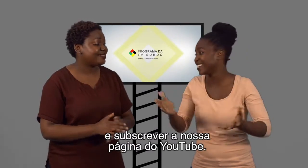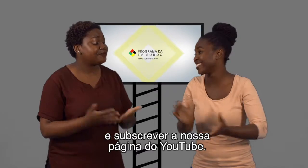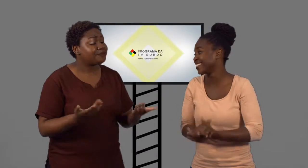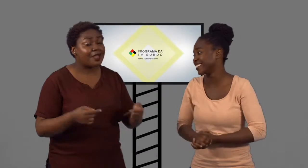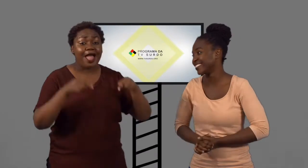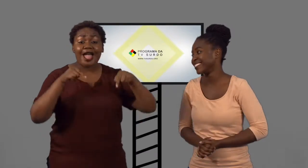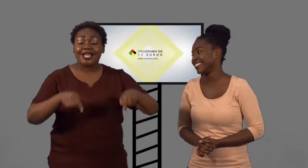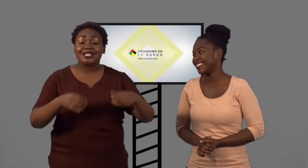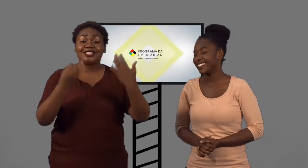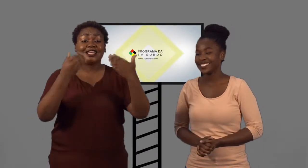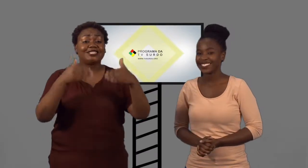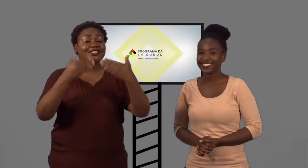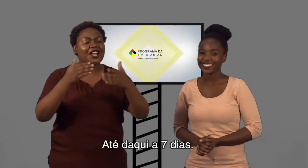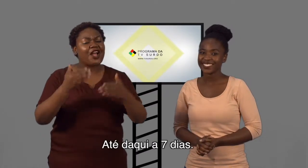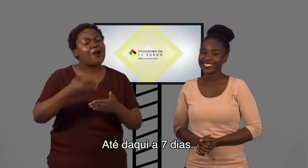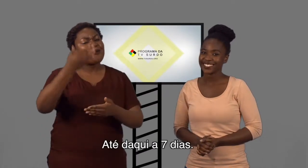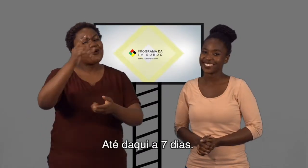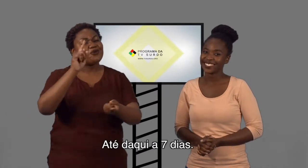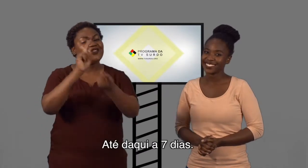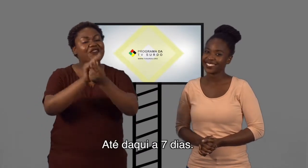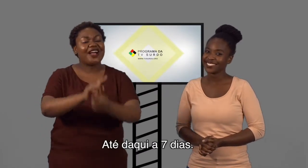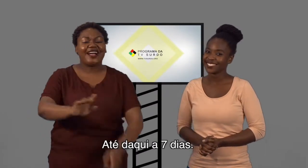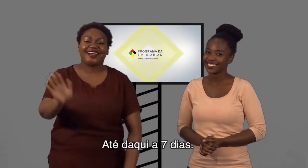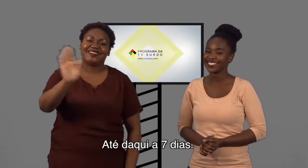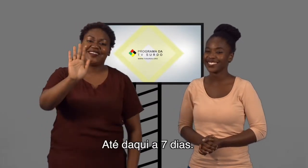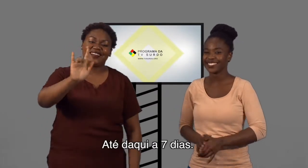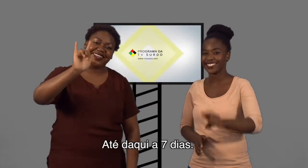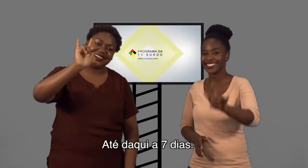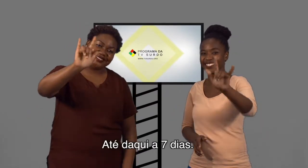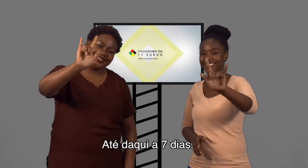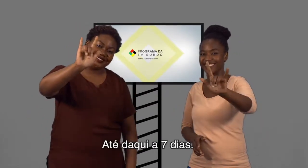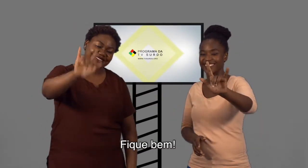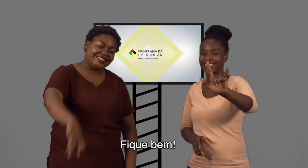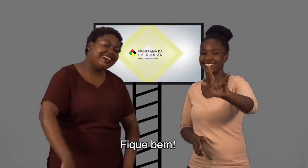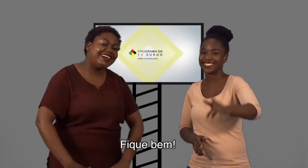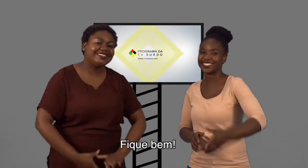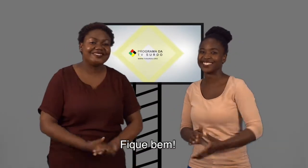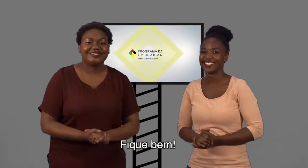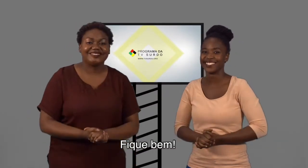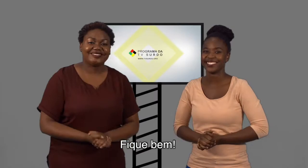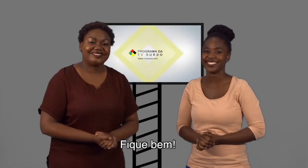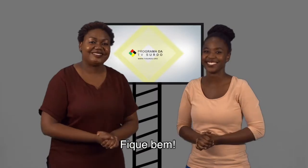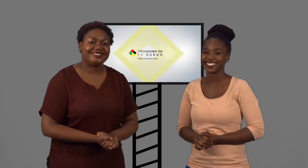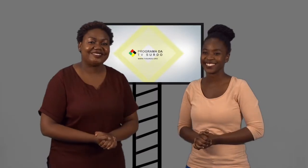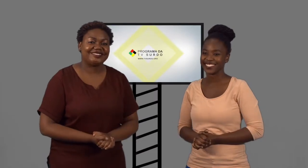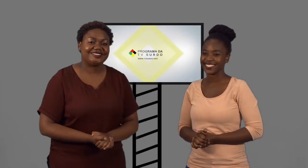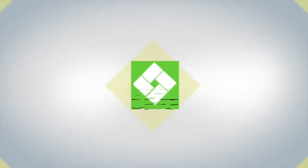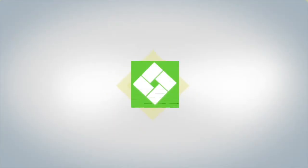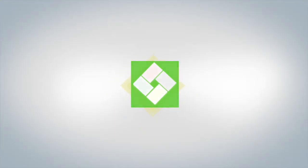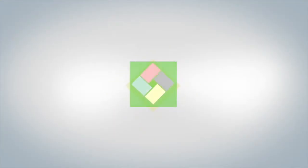nossa página do YouTube. Até daqui a 7 dias. Fique bem.